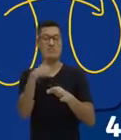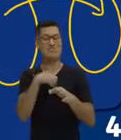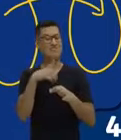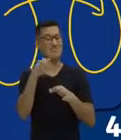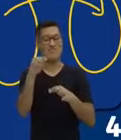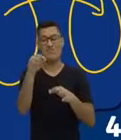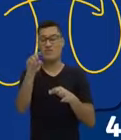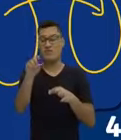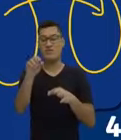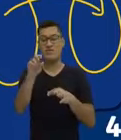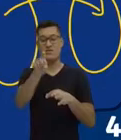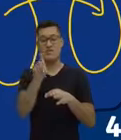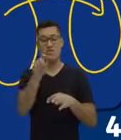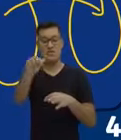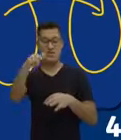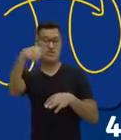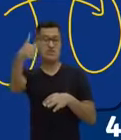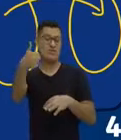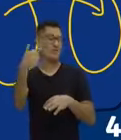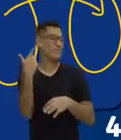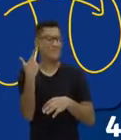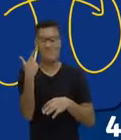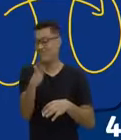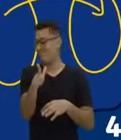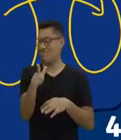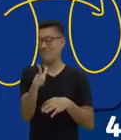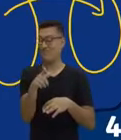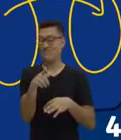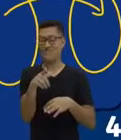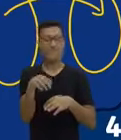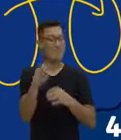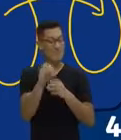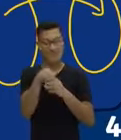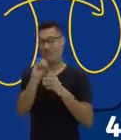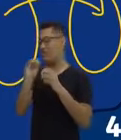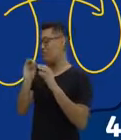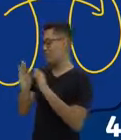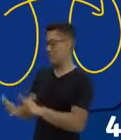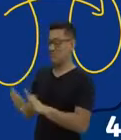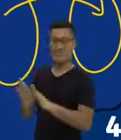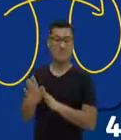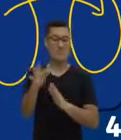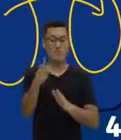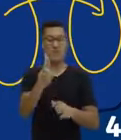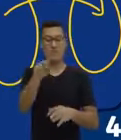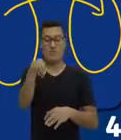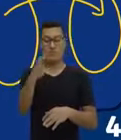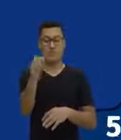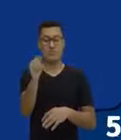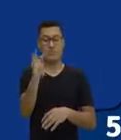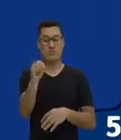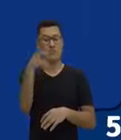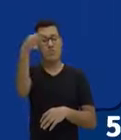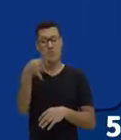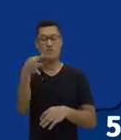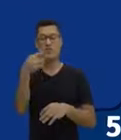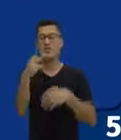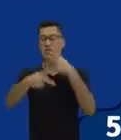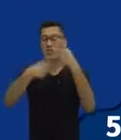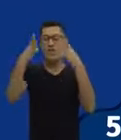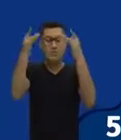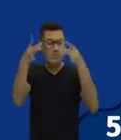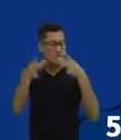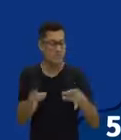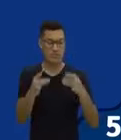Isso, então perderia a questão da potência, então não seria uma função do primeiro grau mais. Exatamente, perfeito. Então, falando um pouquinho mais desse A e